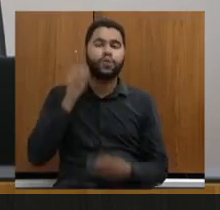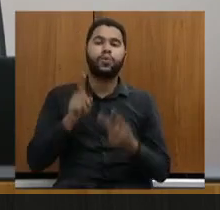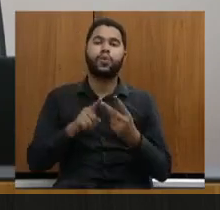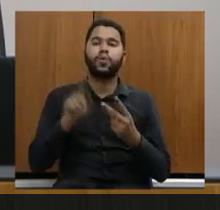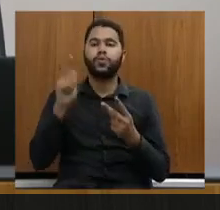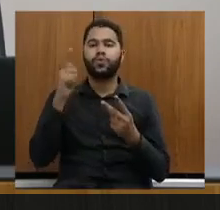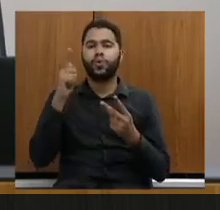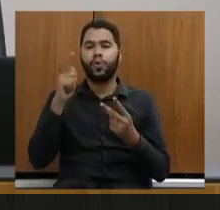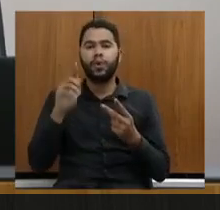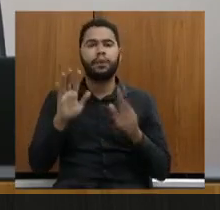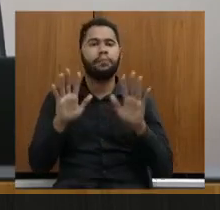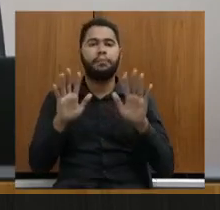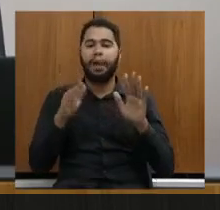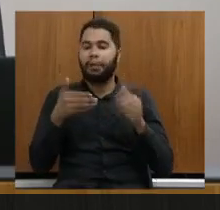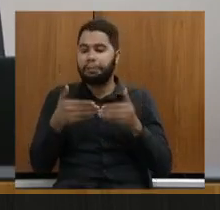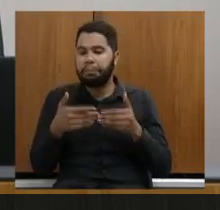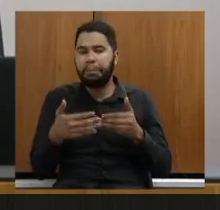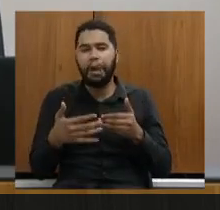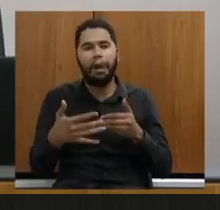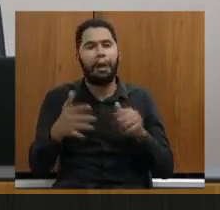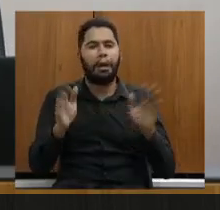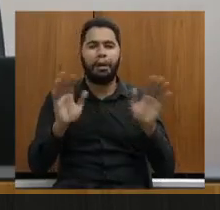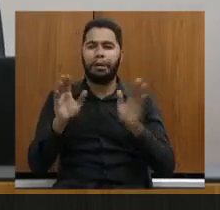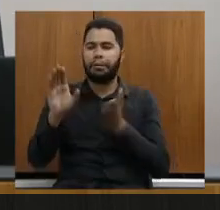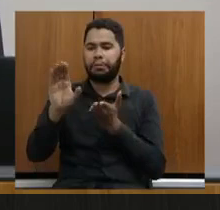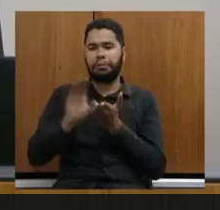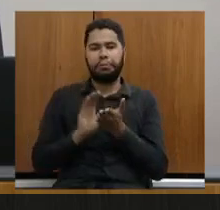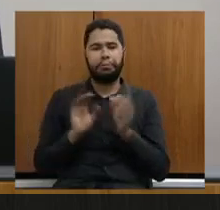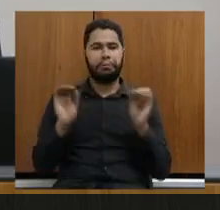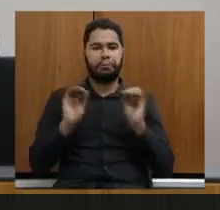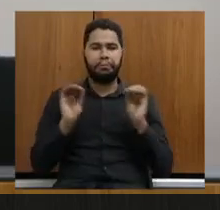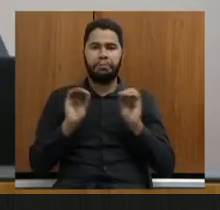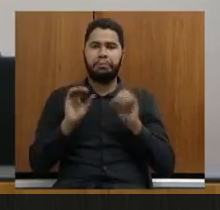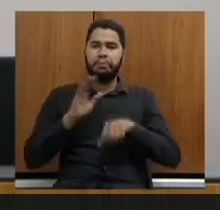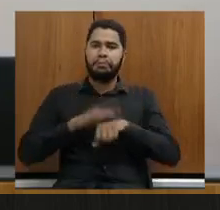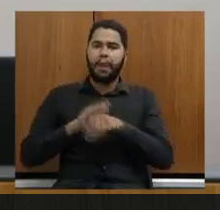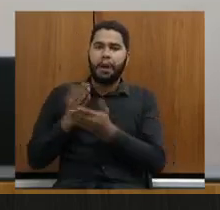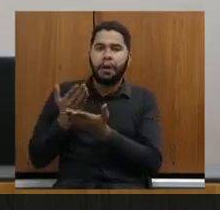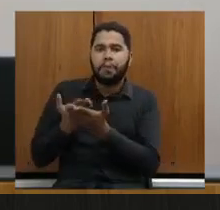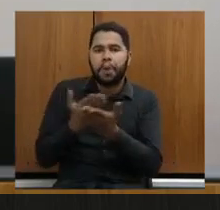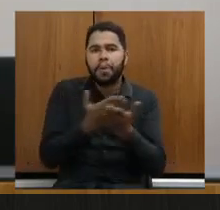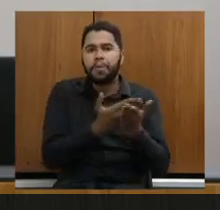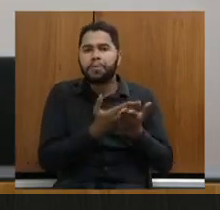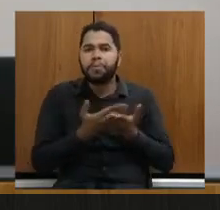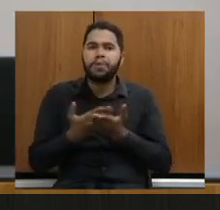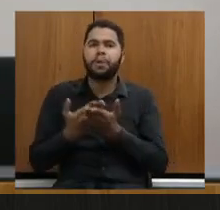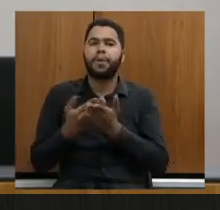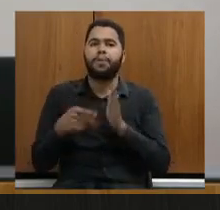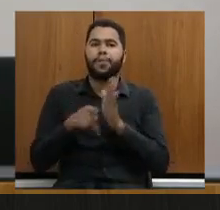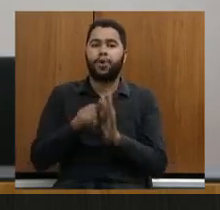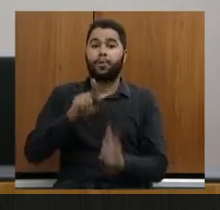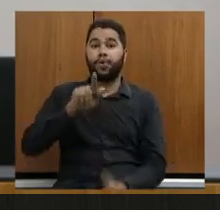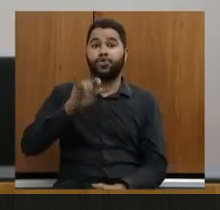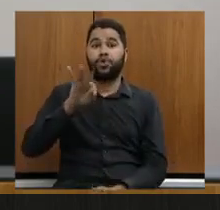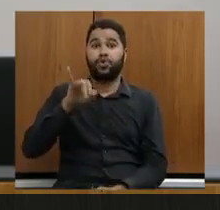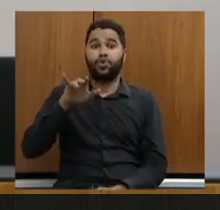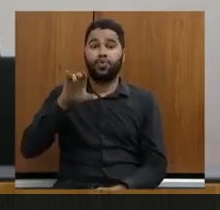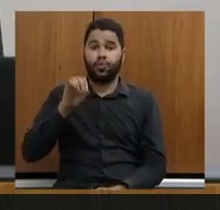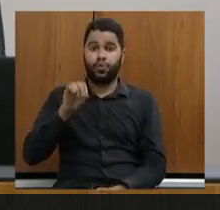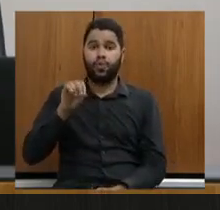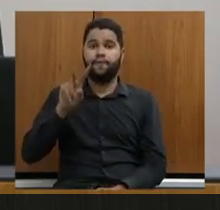Mas isso não foi para frente não houve investimentos foi feito um estudo pela Fundação Getúlio Vargas